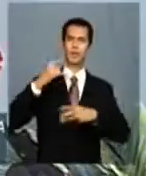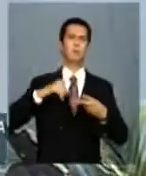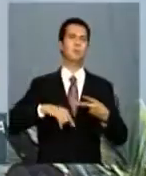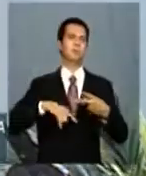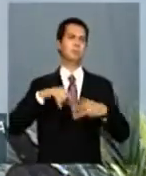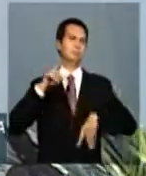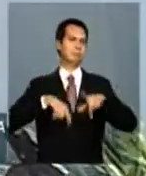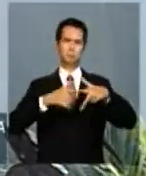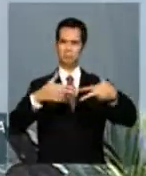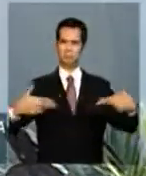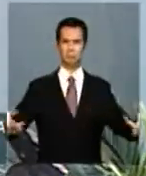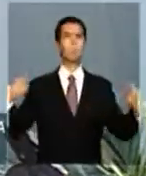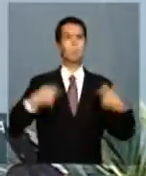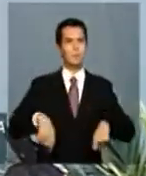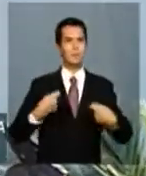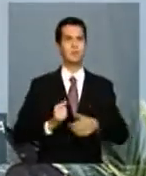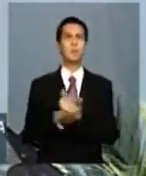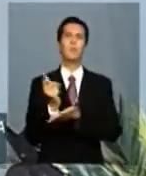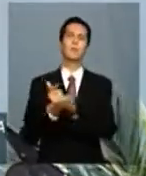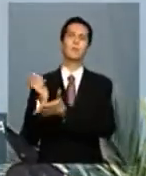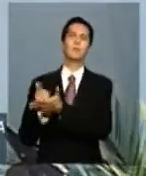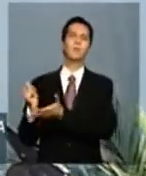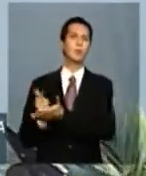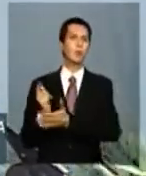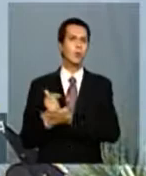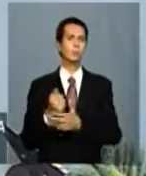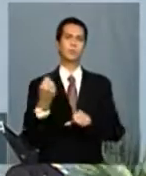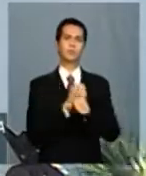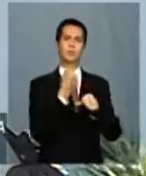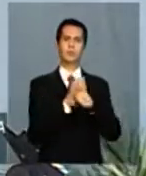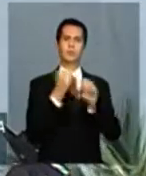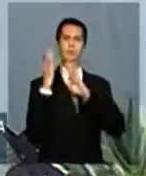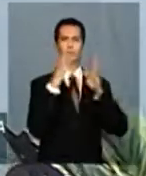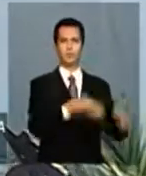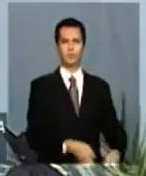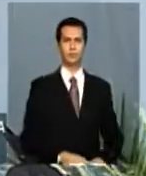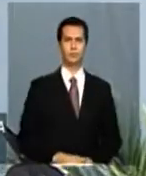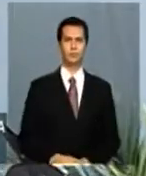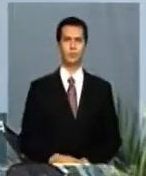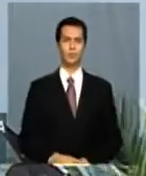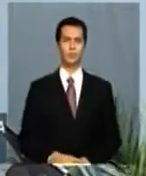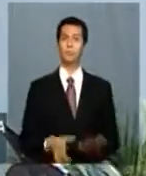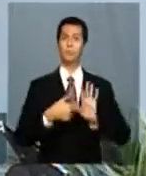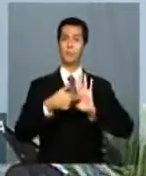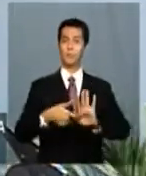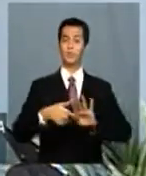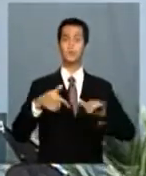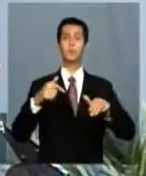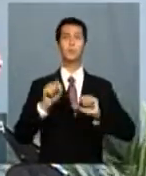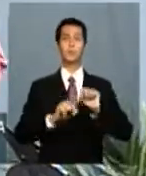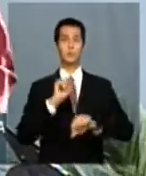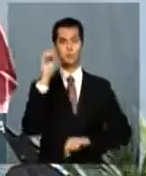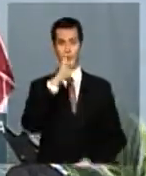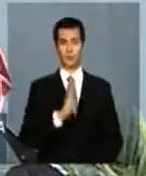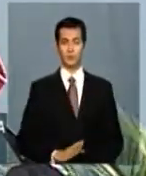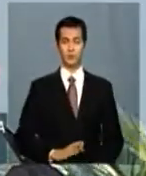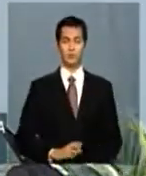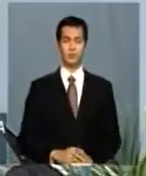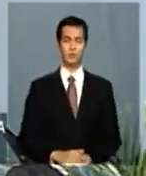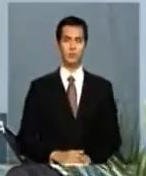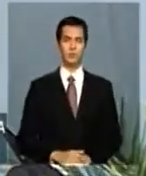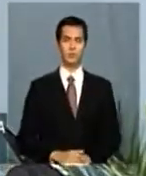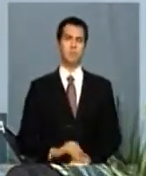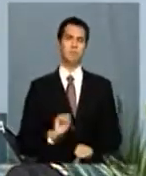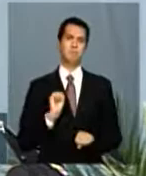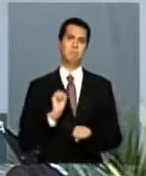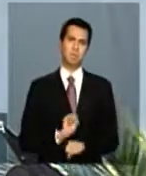componentes necessários para se construir uma estrada. E mostra que o Brasil, ao invés de estar